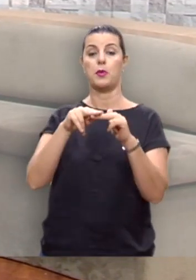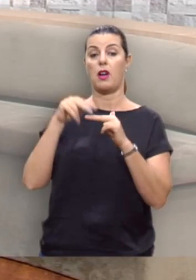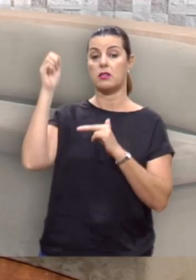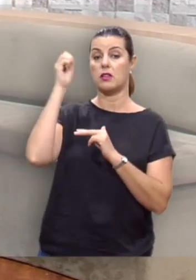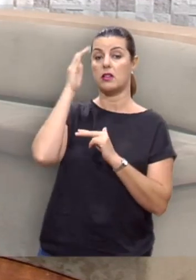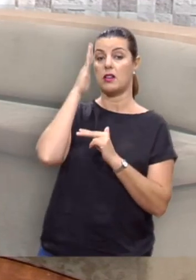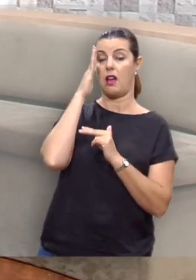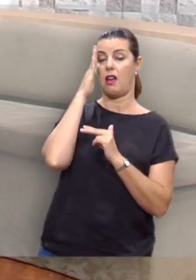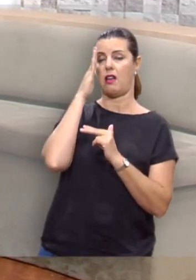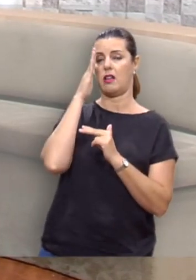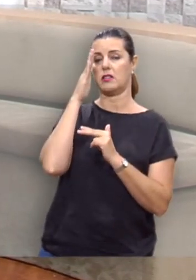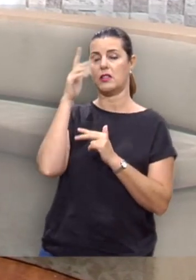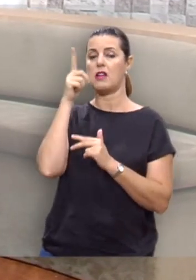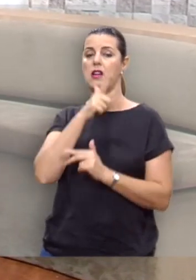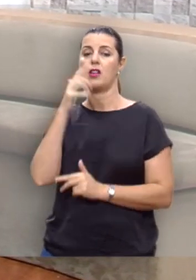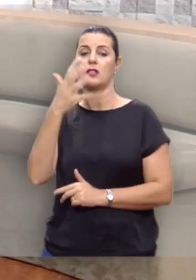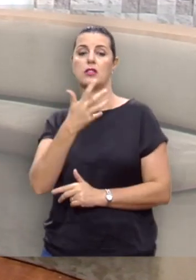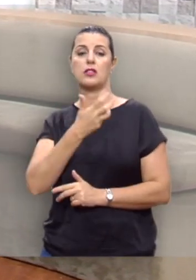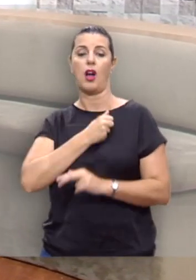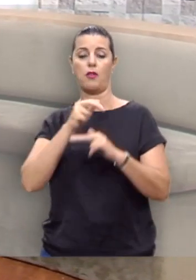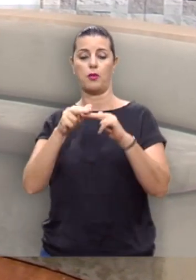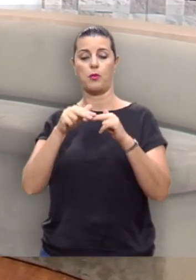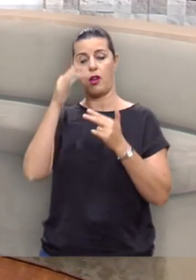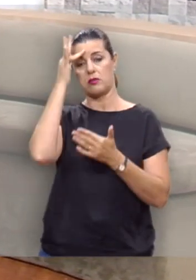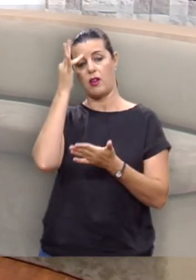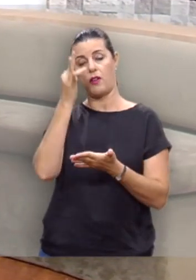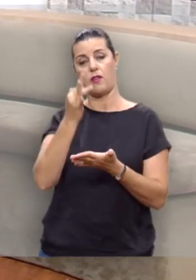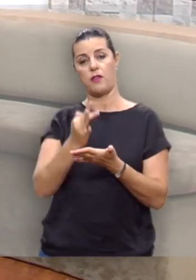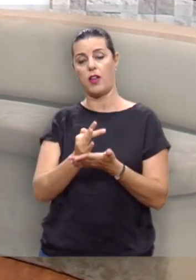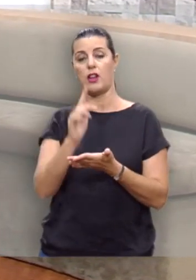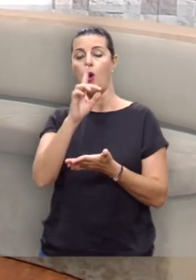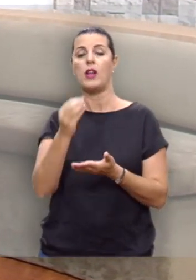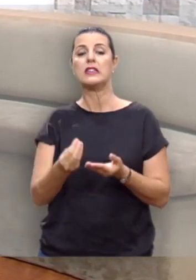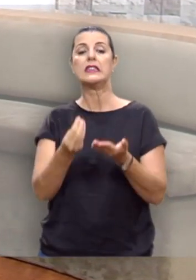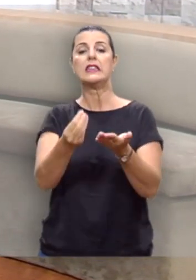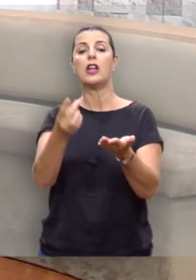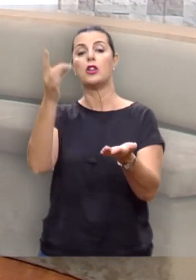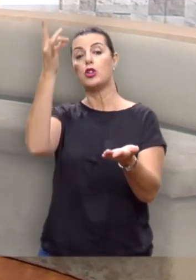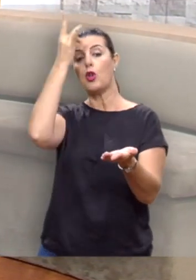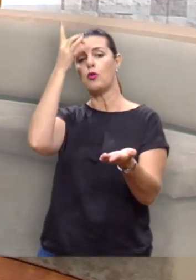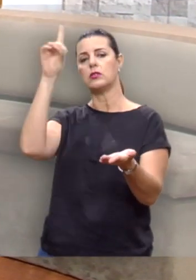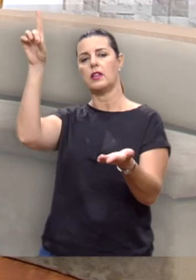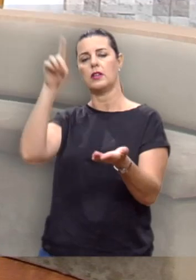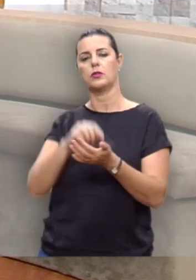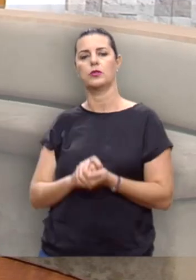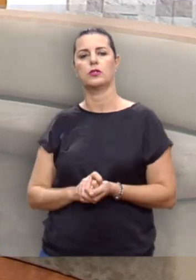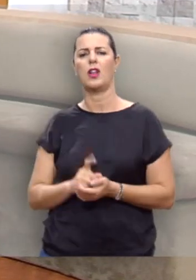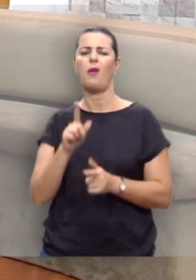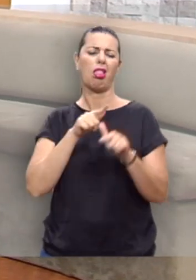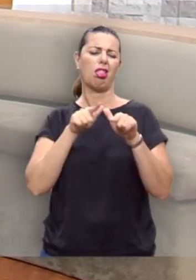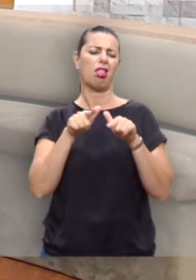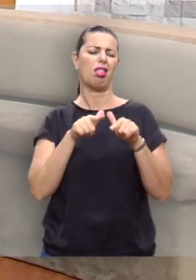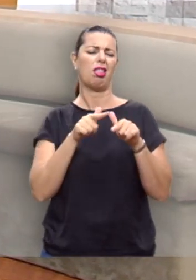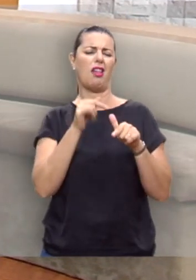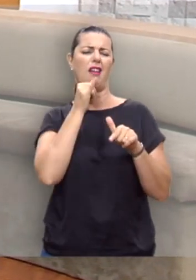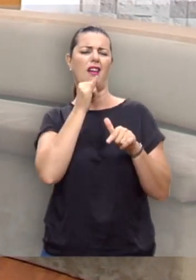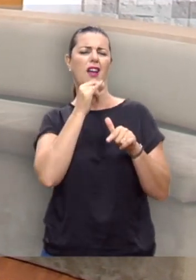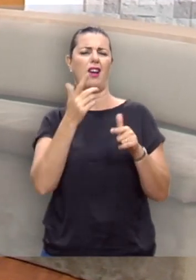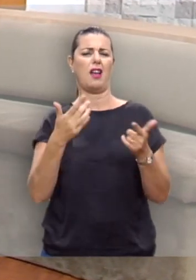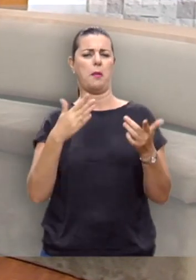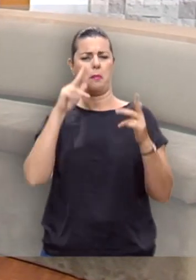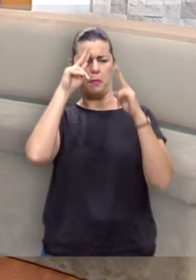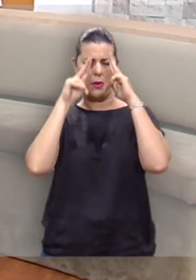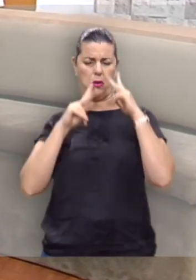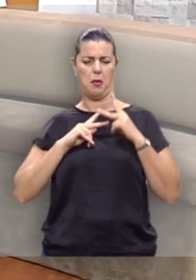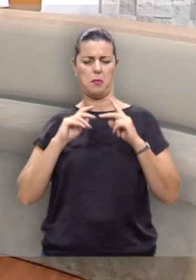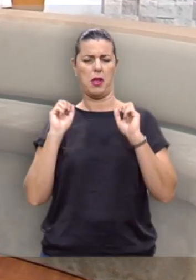sois salvos mediante a fé. Isso não vem de vós, é dom de Deus. Não de obras, para que ninguém se glorie.